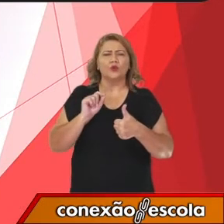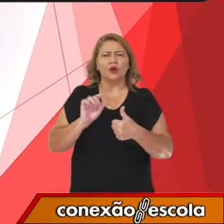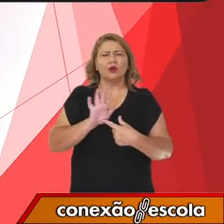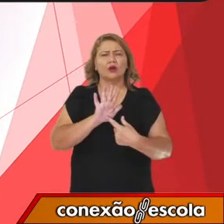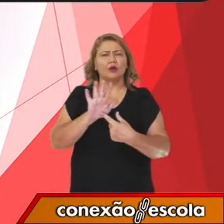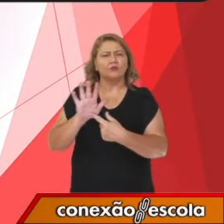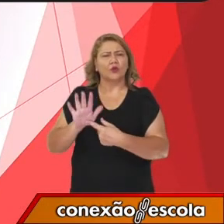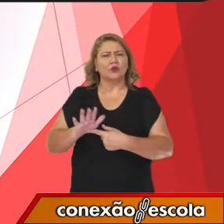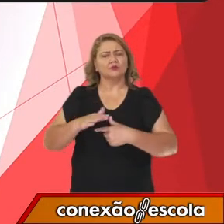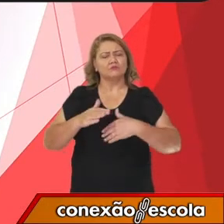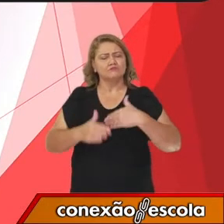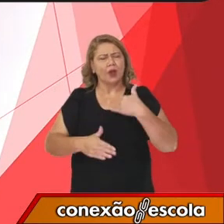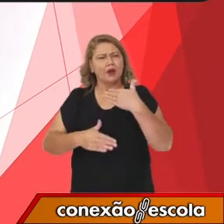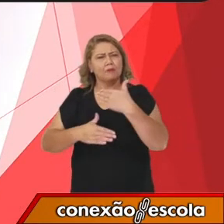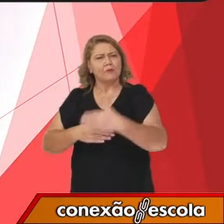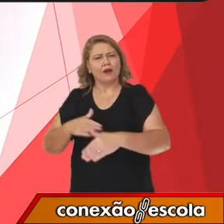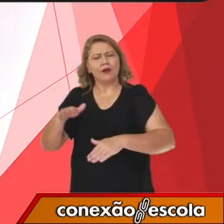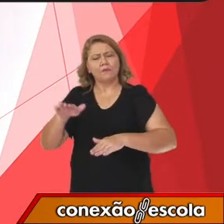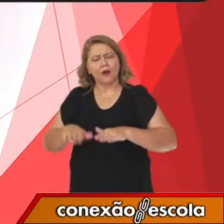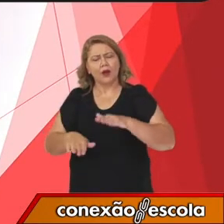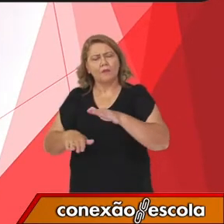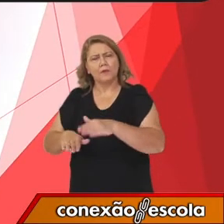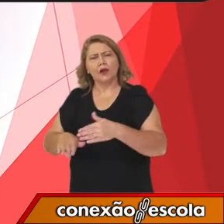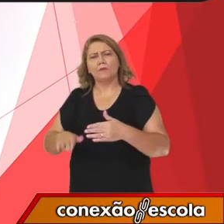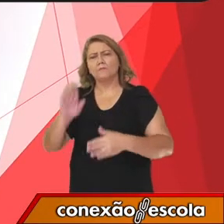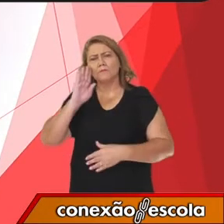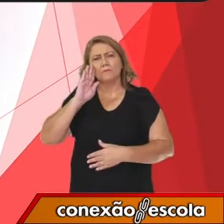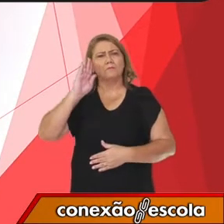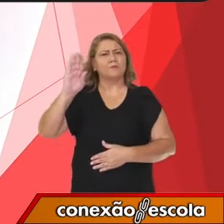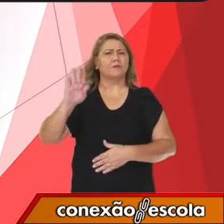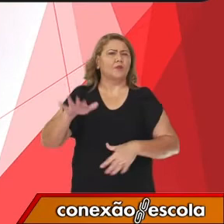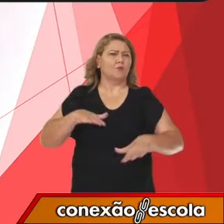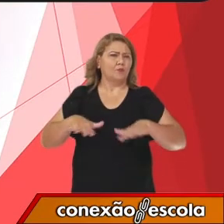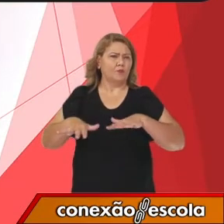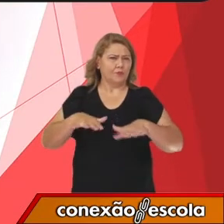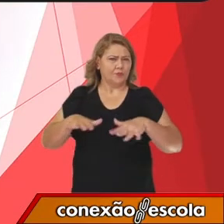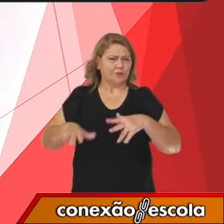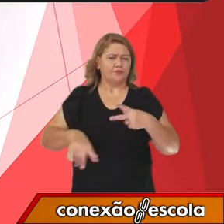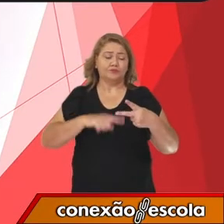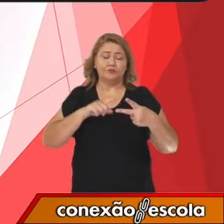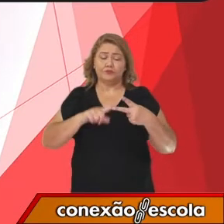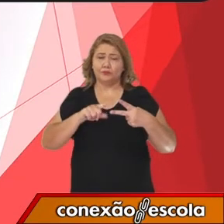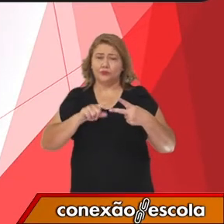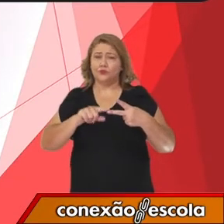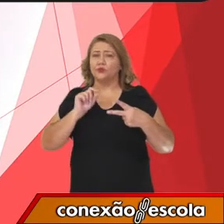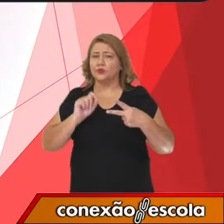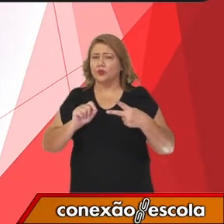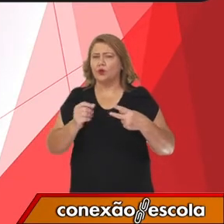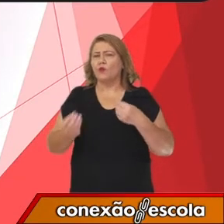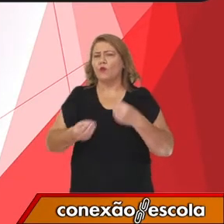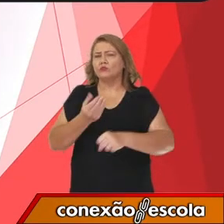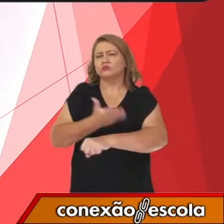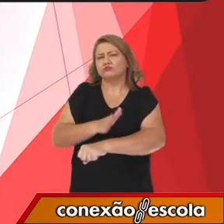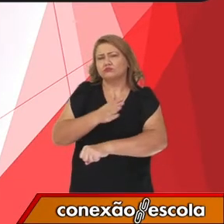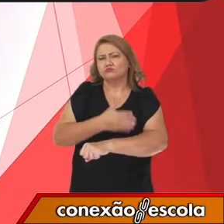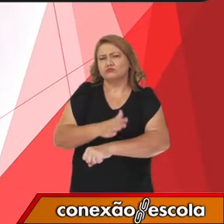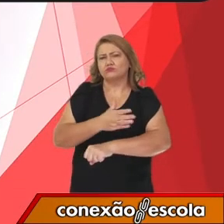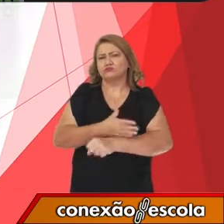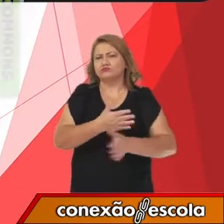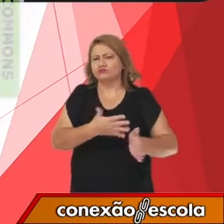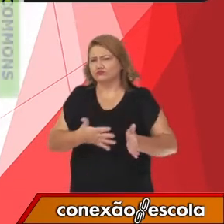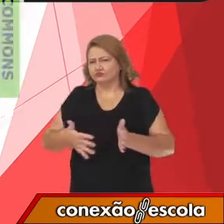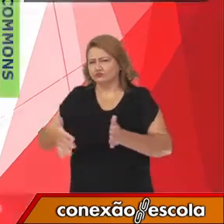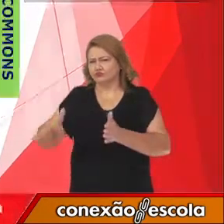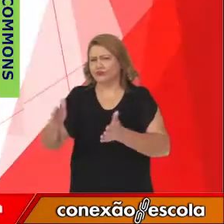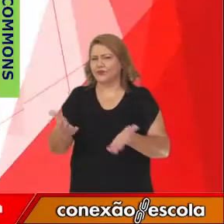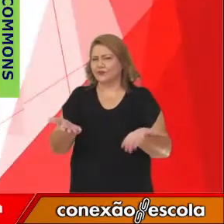ilustrar o passo a passo dos meus dos principais movimentos do Tai Chi Chuan e segundo já é uma sequência contínua